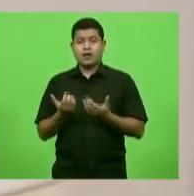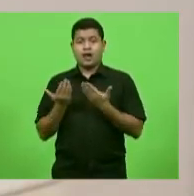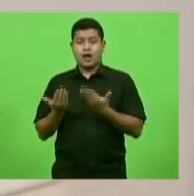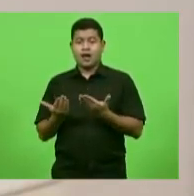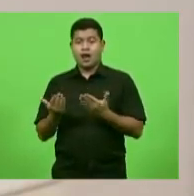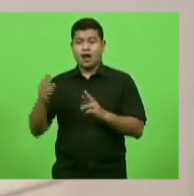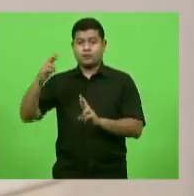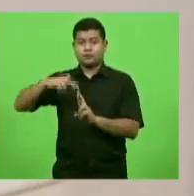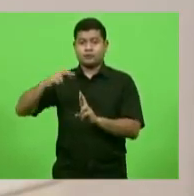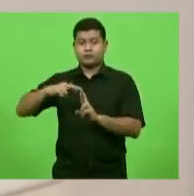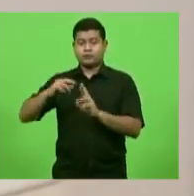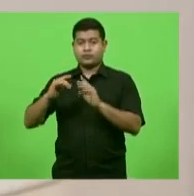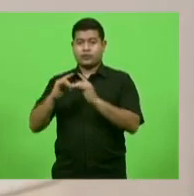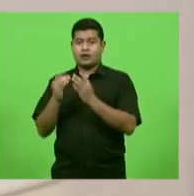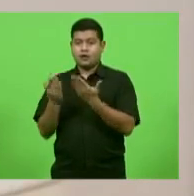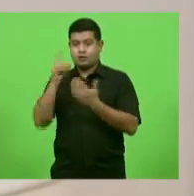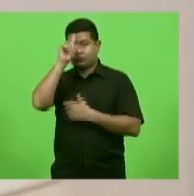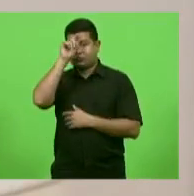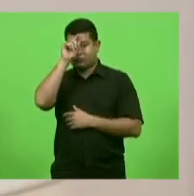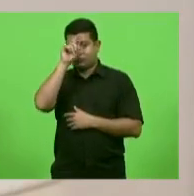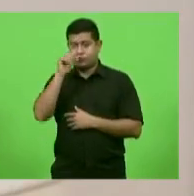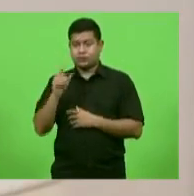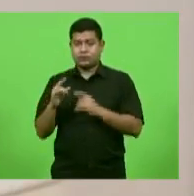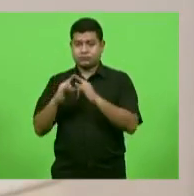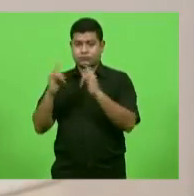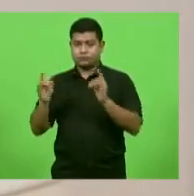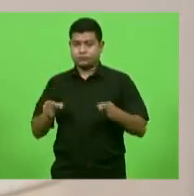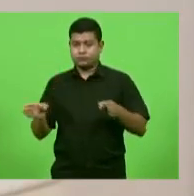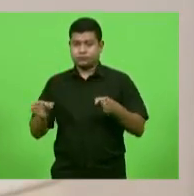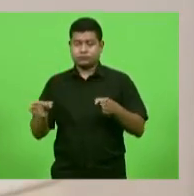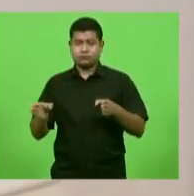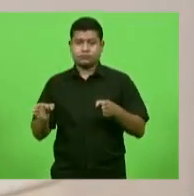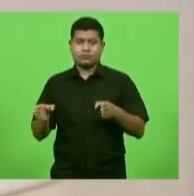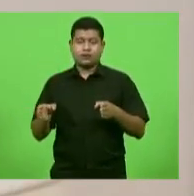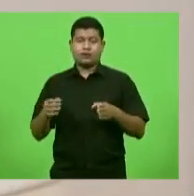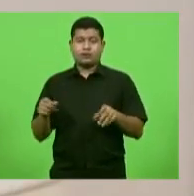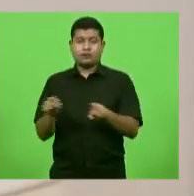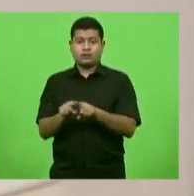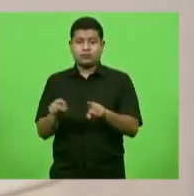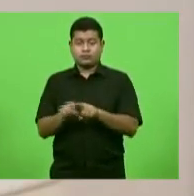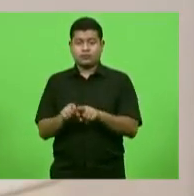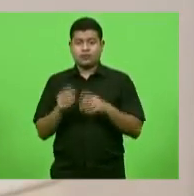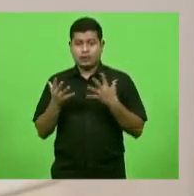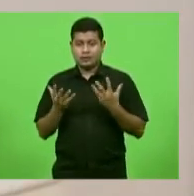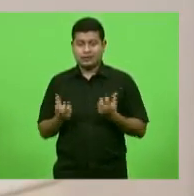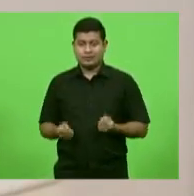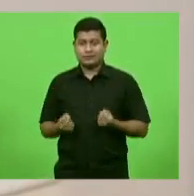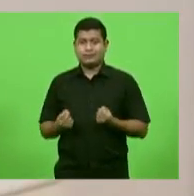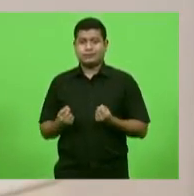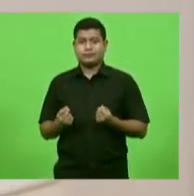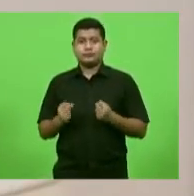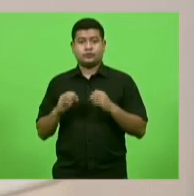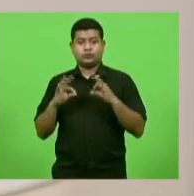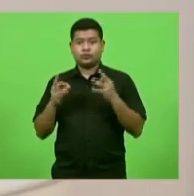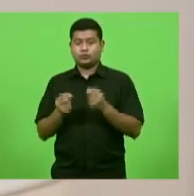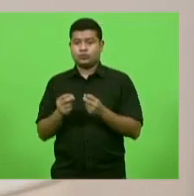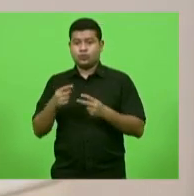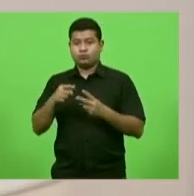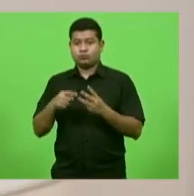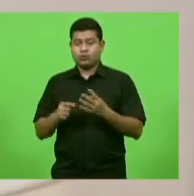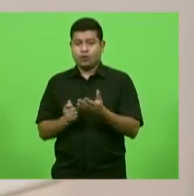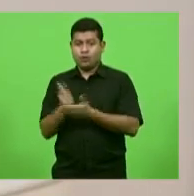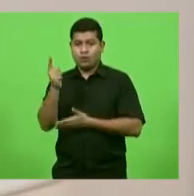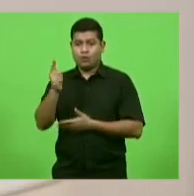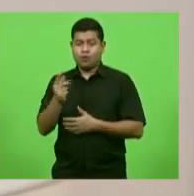Hospital de Campanha, porquanto inepta no ponto, e receber a representação no que trata de todos os pontos sobre a aquisição dos